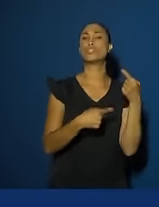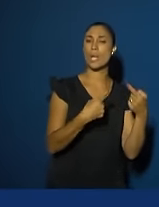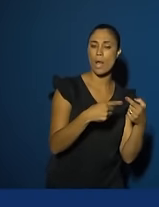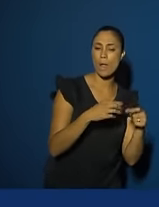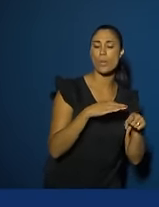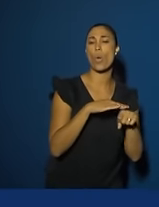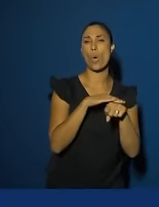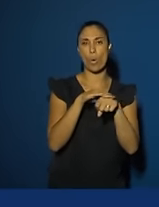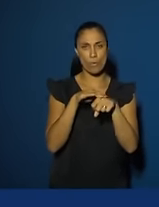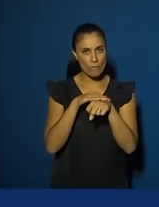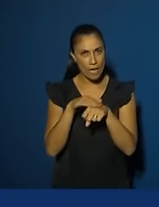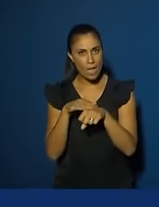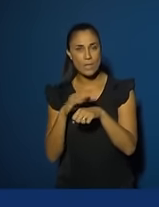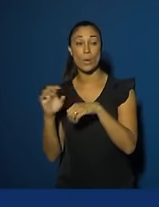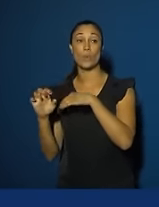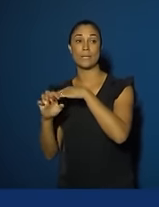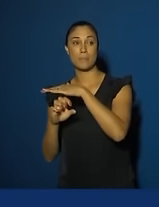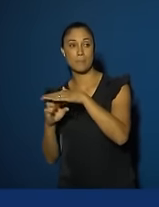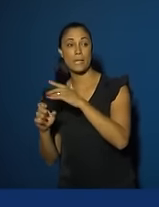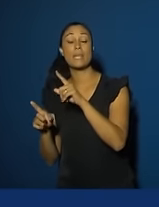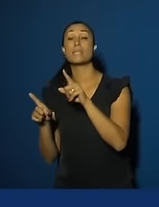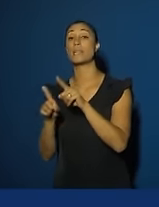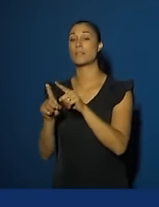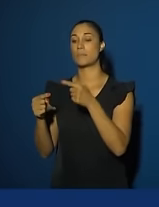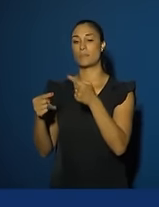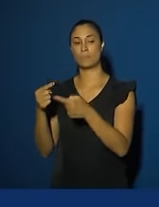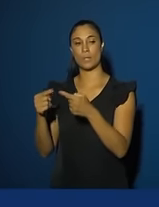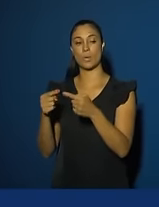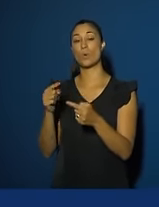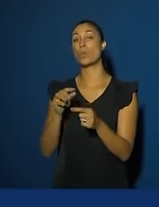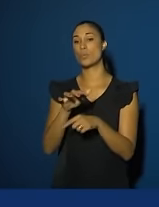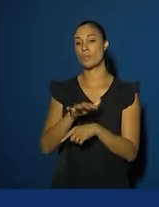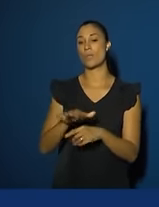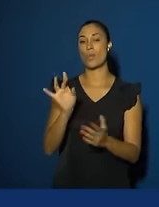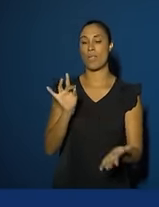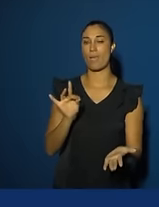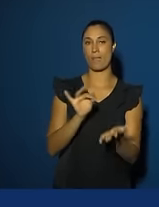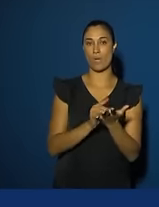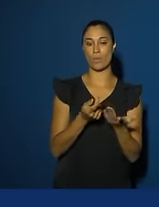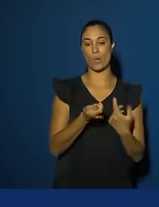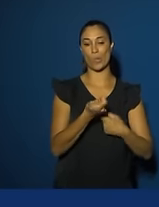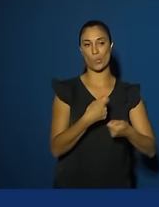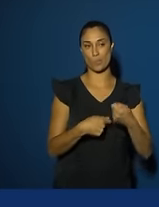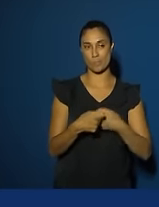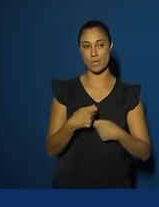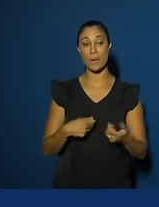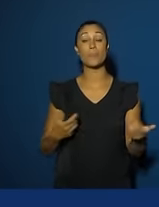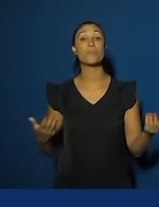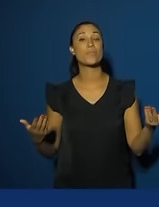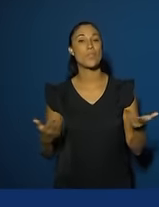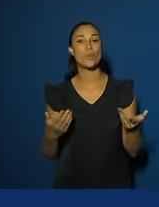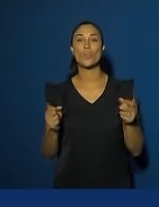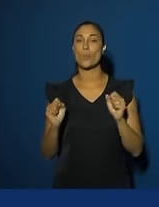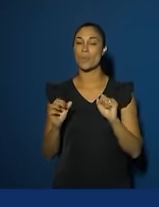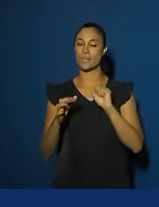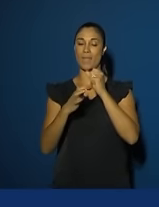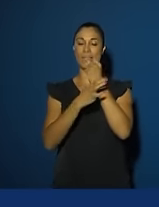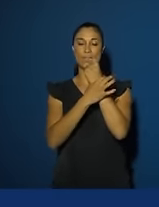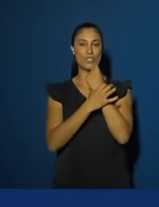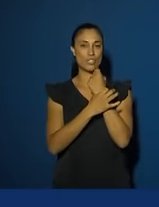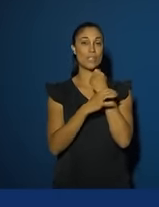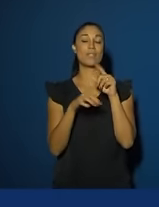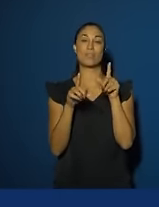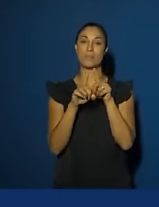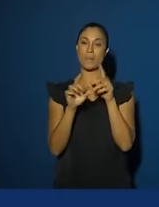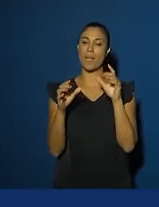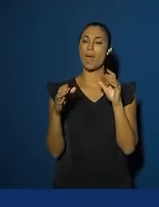política diálogo com o mercado diálogo com o setor real da economia e hoje eu posso garantir aqui que